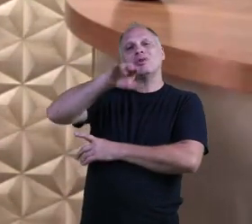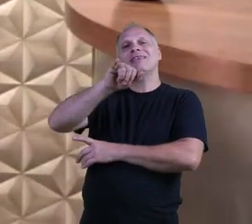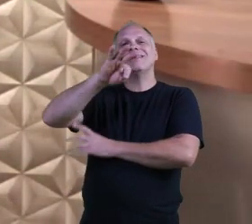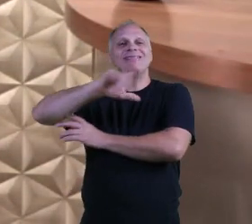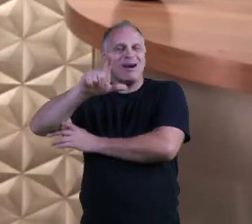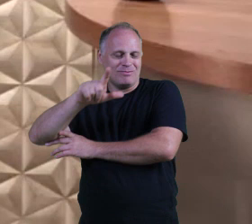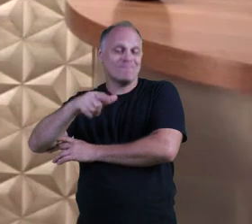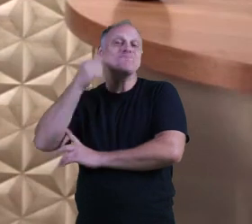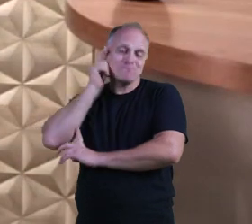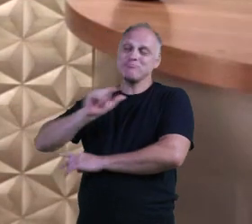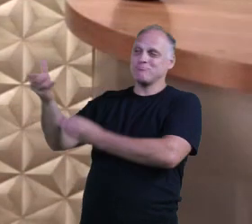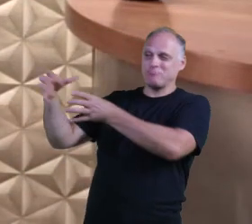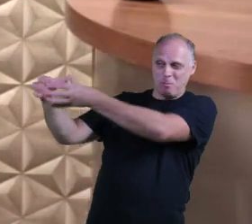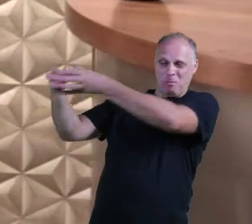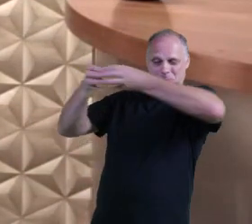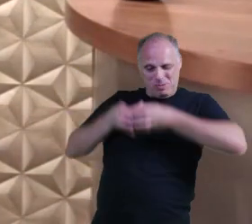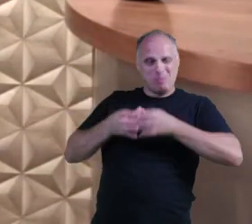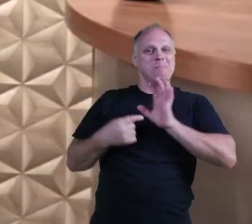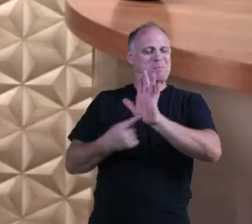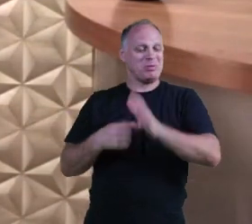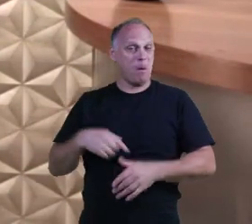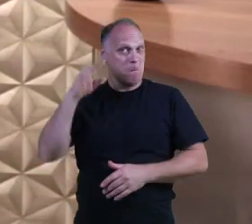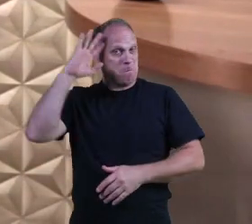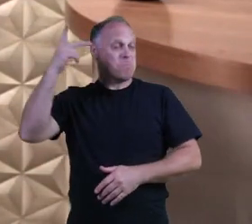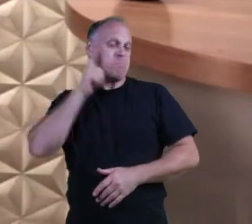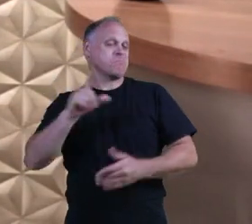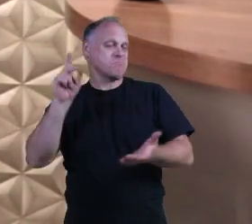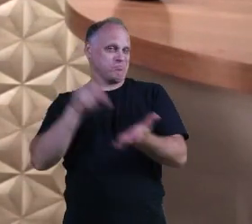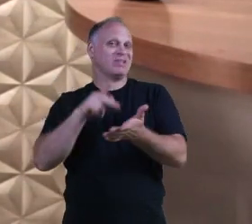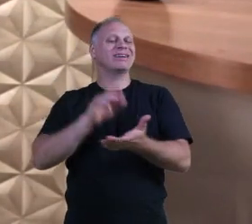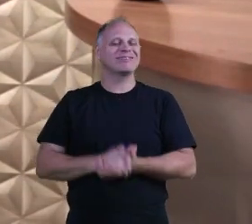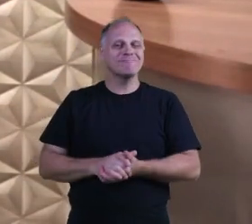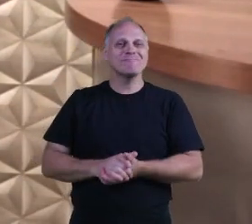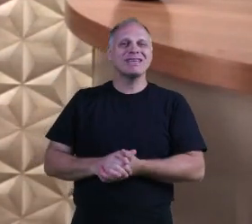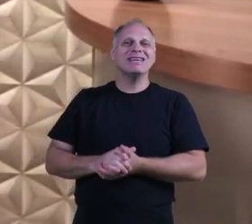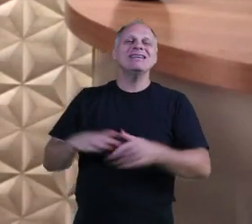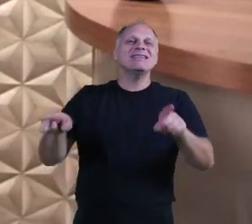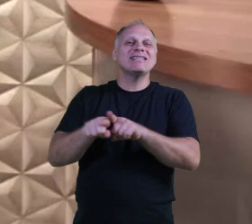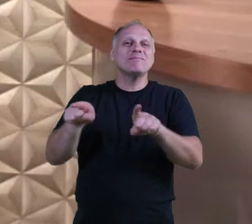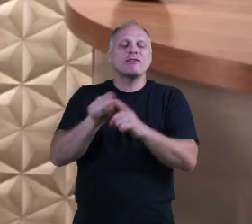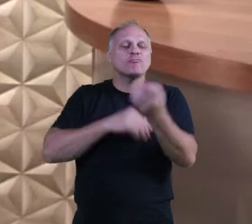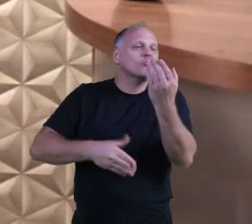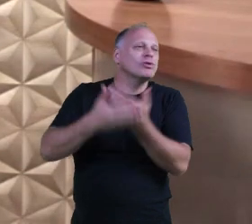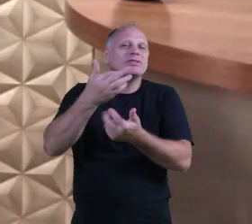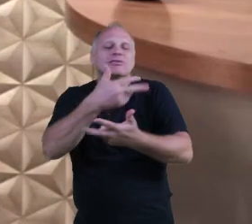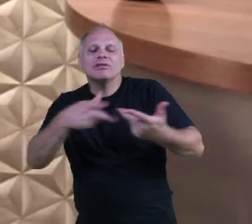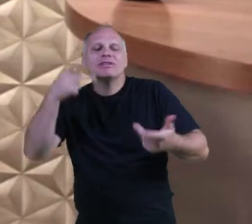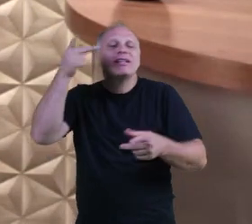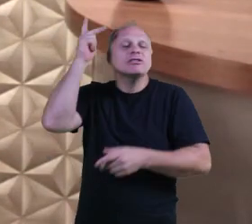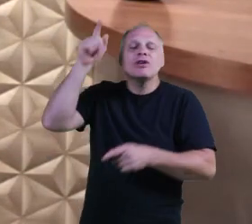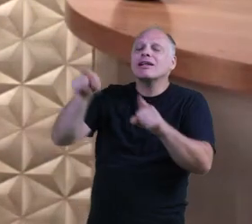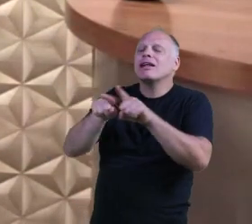e foi um sucesso. Tanto que eu fiz o aniversário do Boteco do Giovanni, e era um sonho